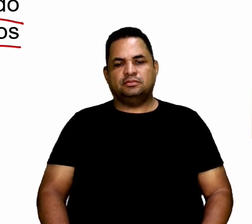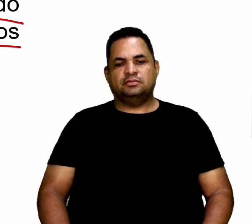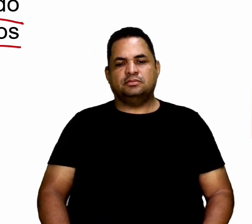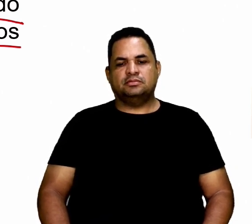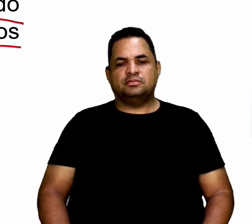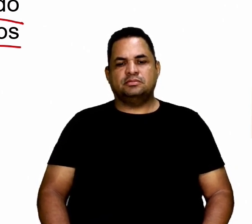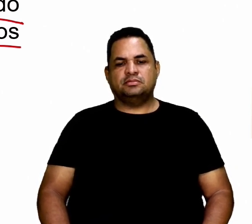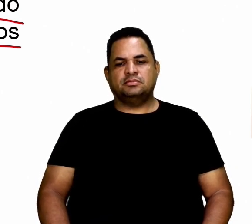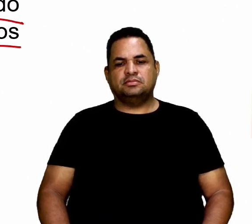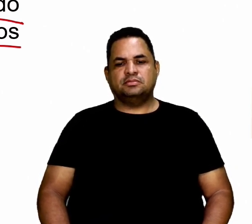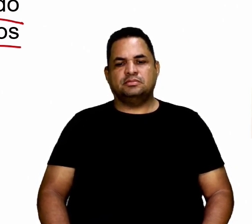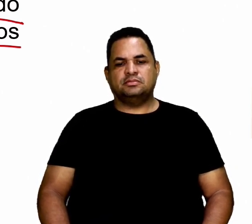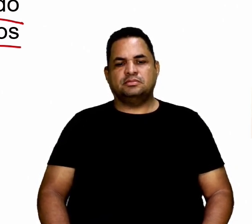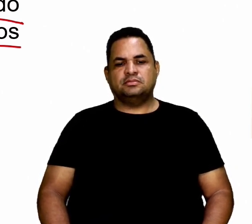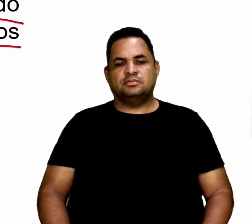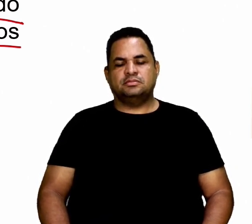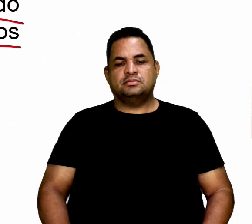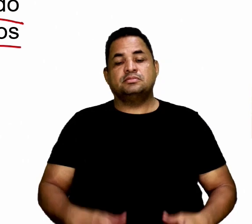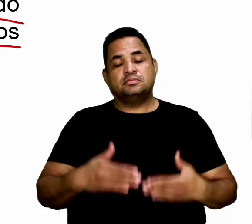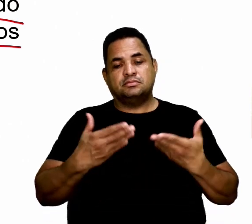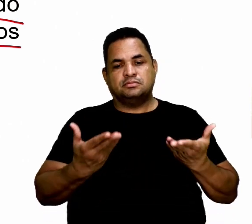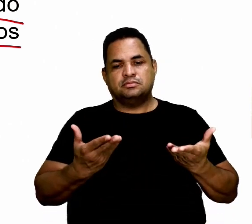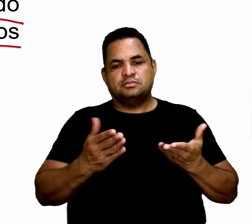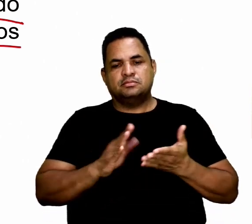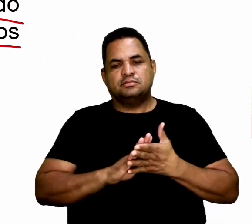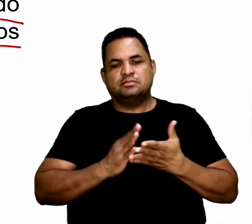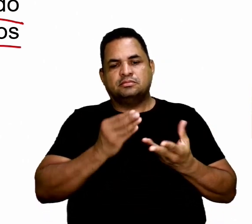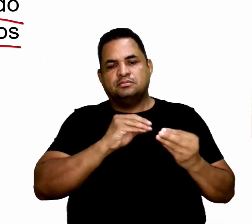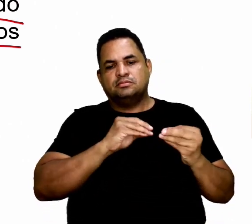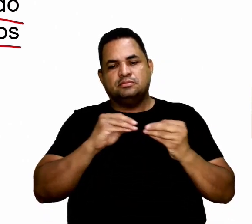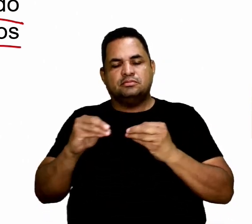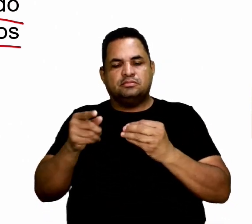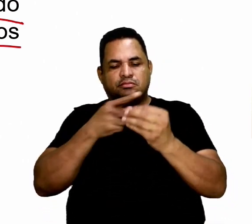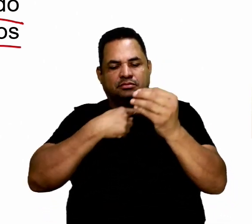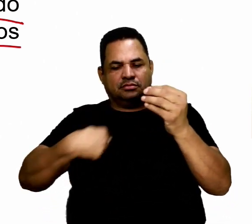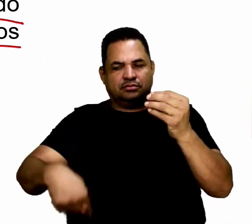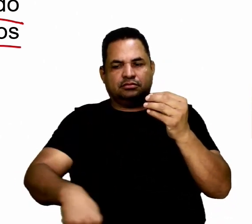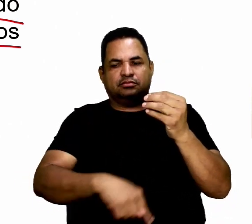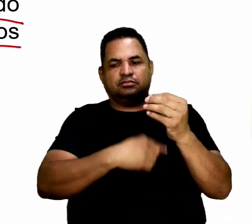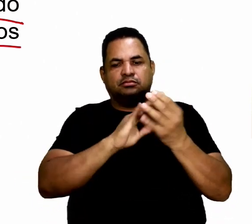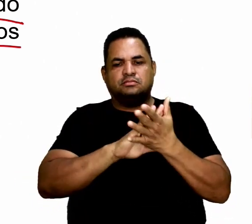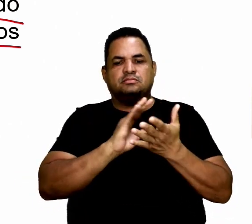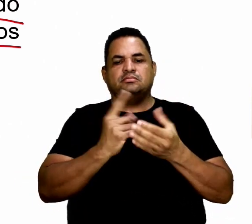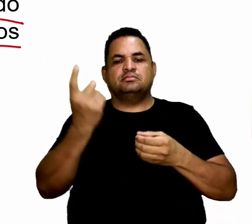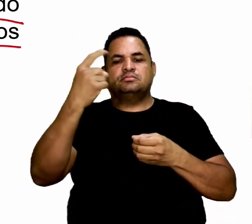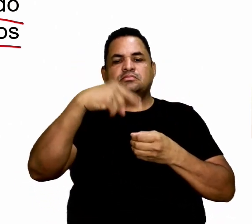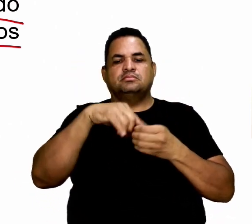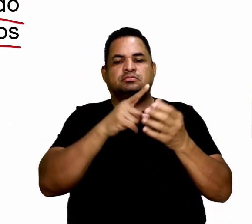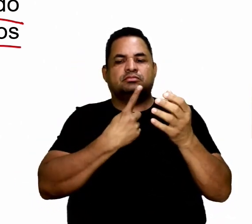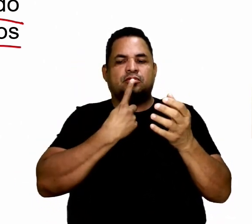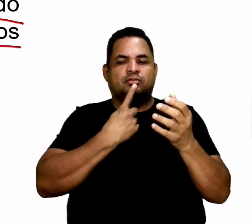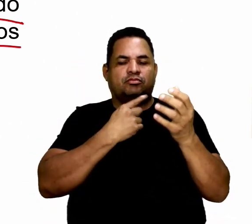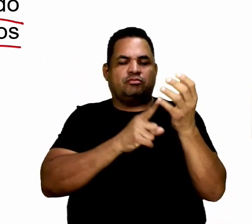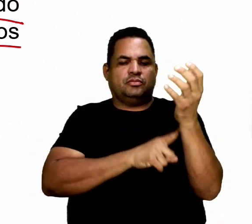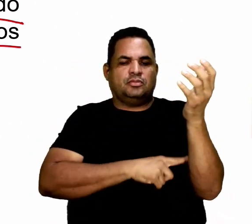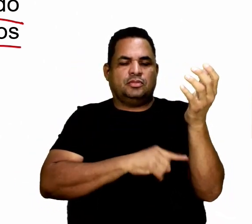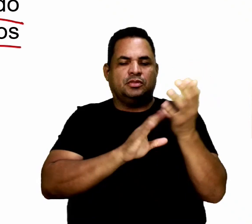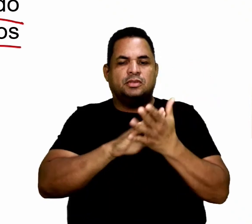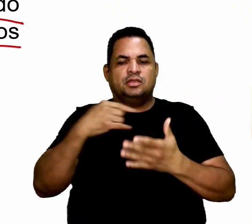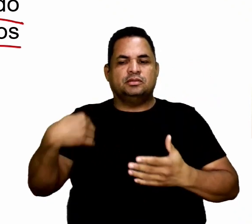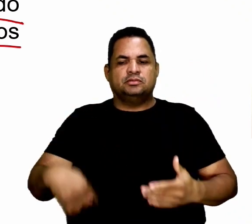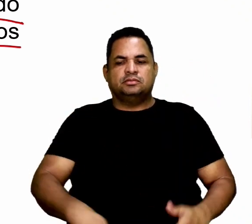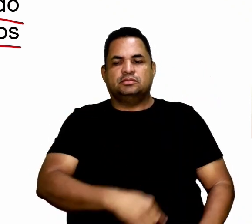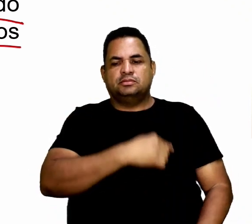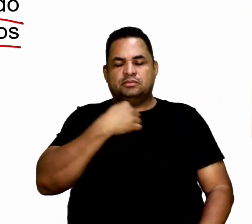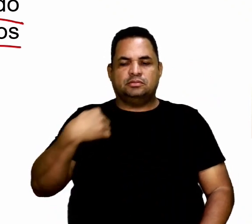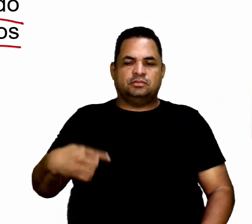linfáticos pra que circular. Vão... Exatamente, que eles vão circular pelo corpo e uma hora eles vão ser devolvidos para o sangue. E nessa circulação pelo corpo